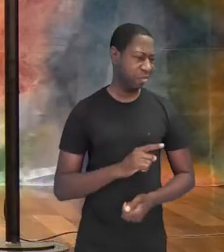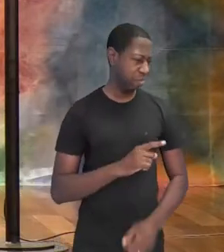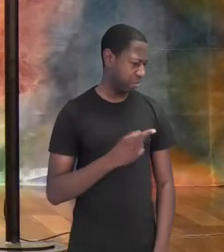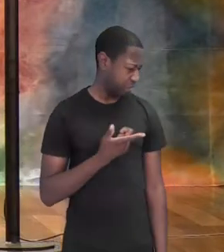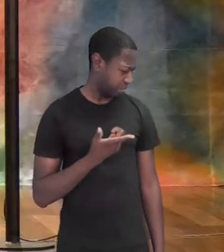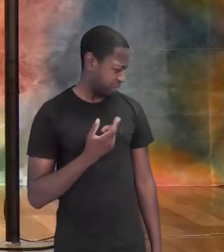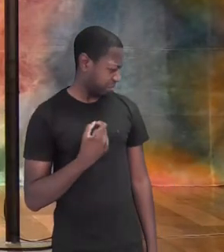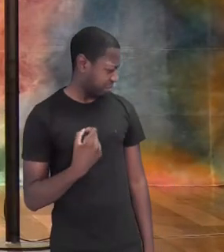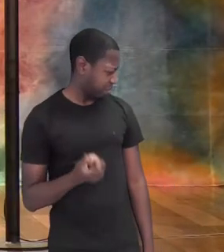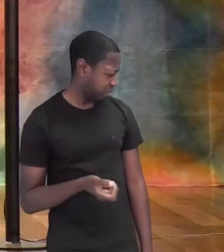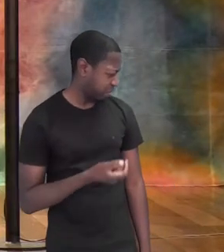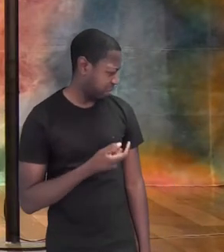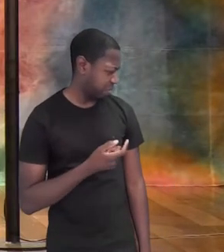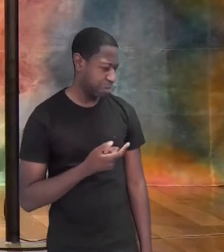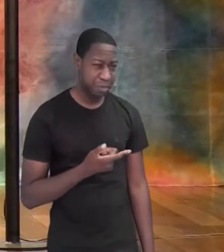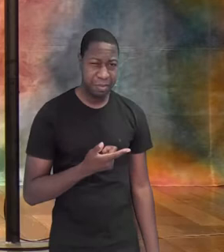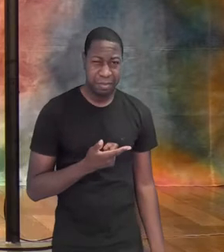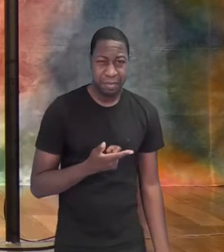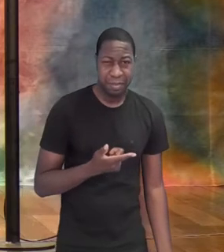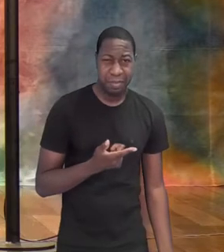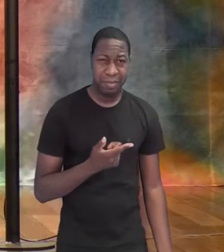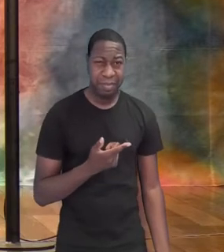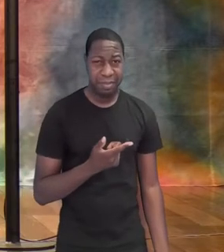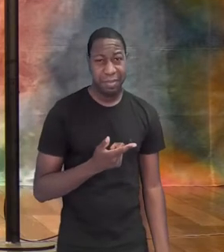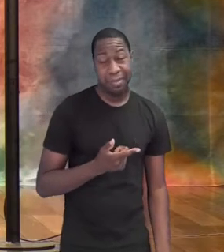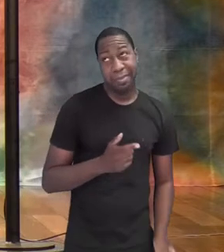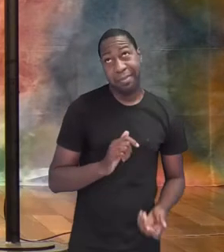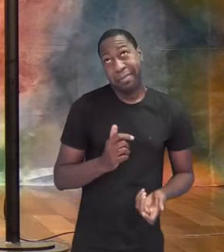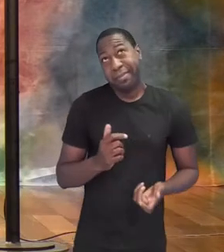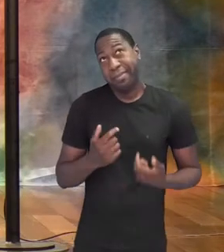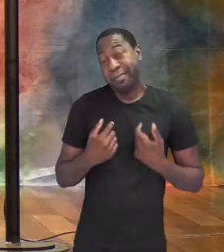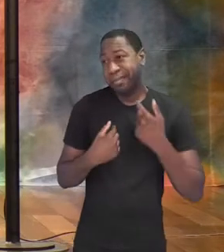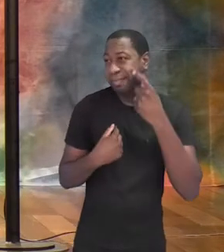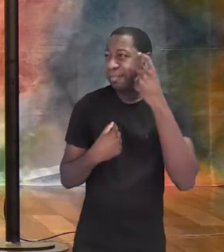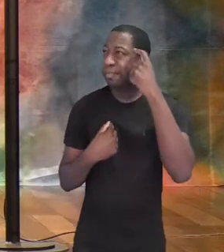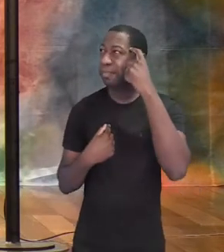Paz, a falsa paz repousa disponível.